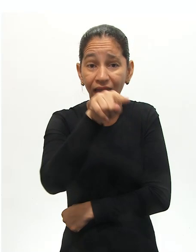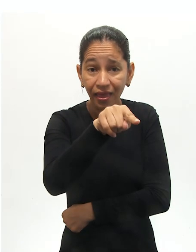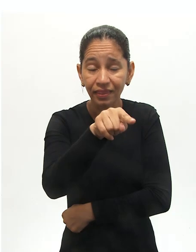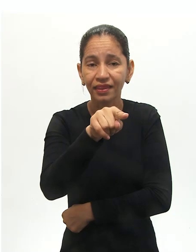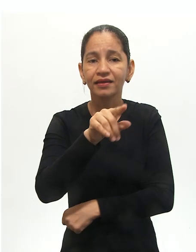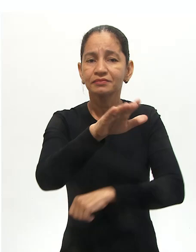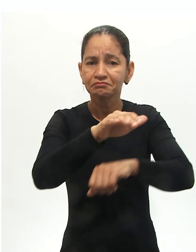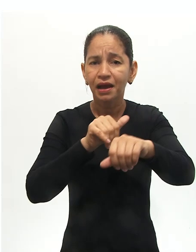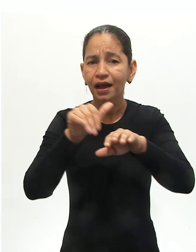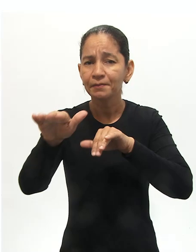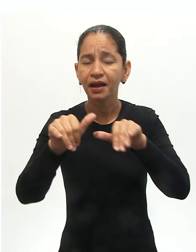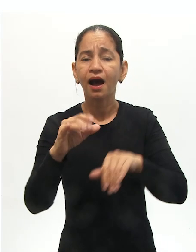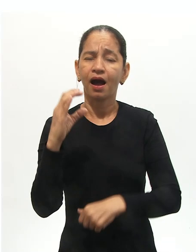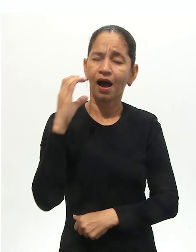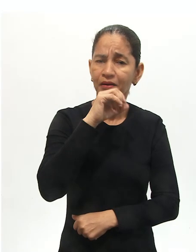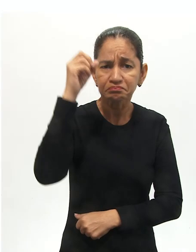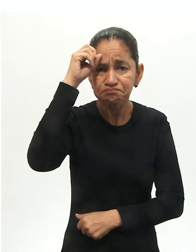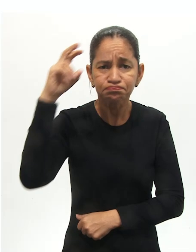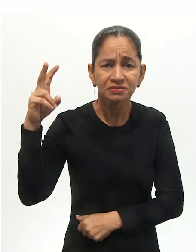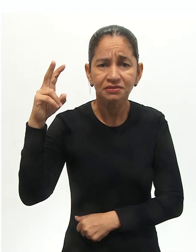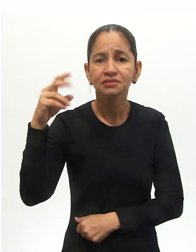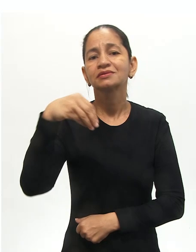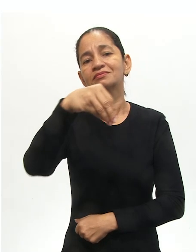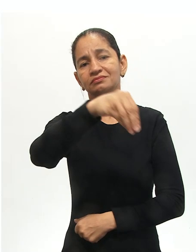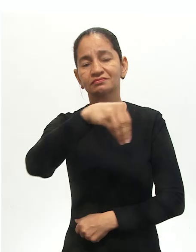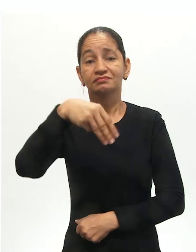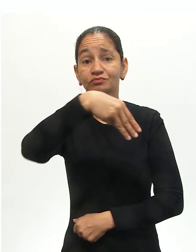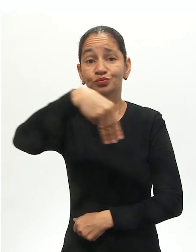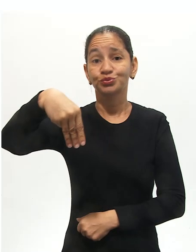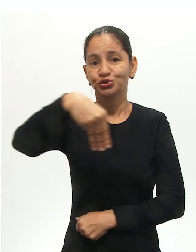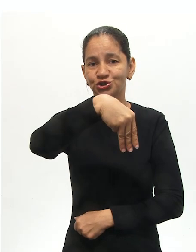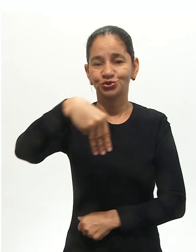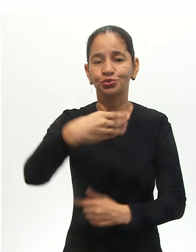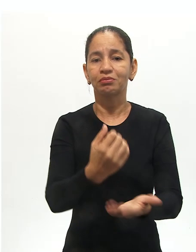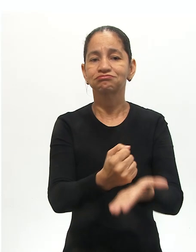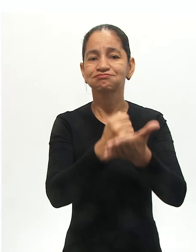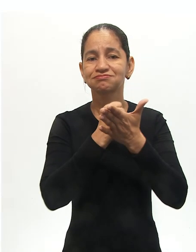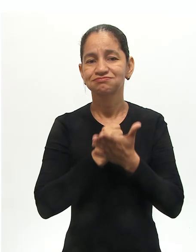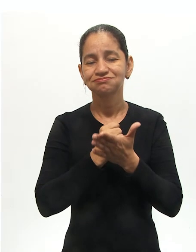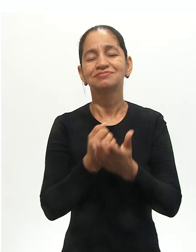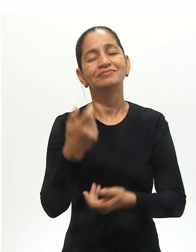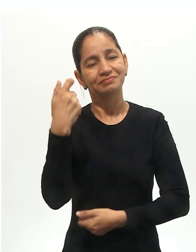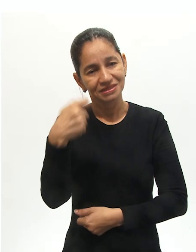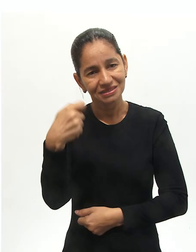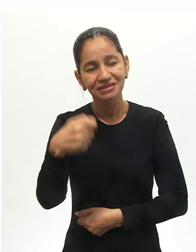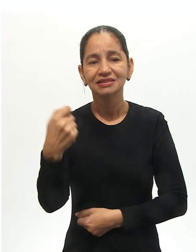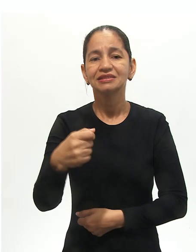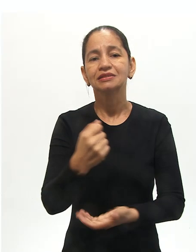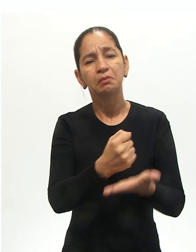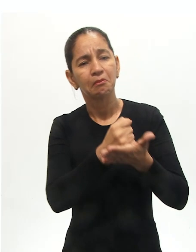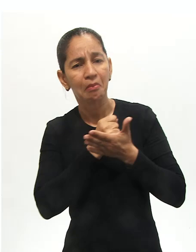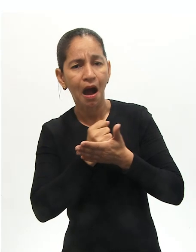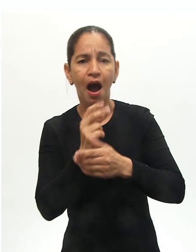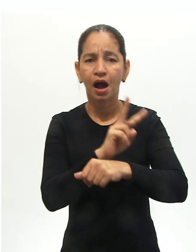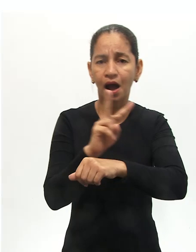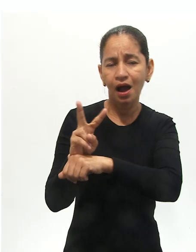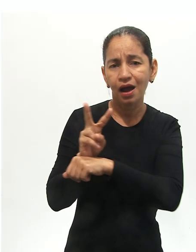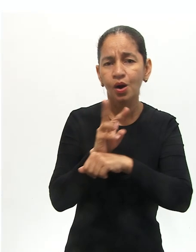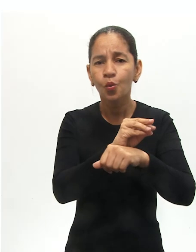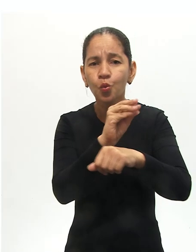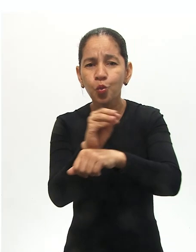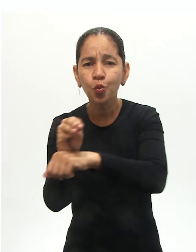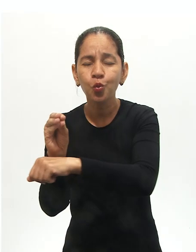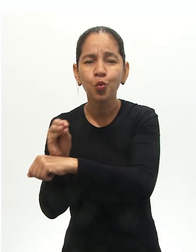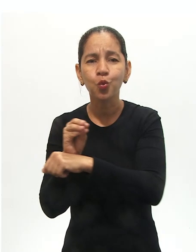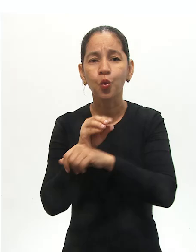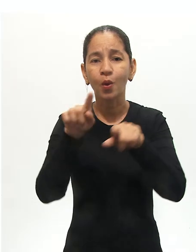monitores. Então, os alunos mais adiantados, eles passam a auxiliar os professores para supervisionar e para